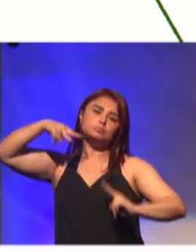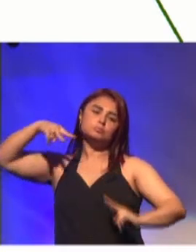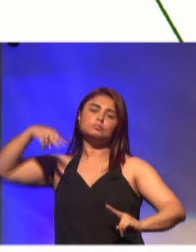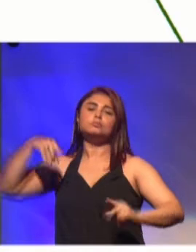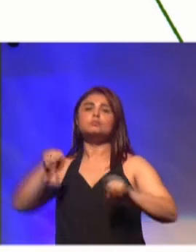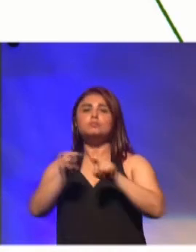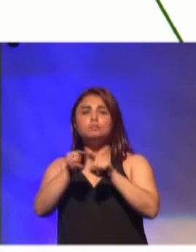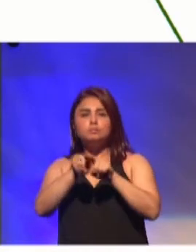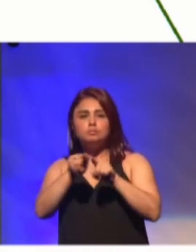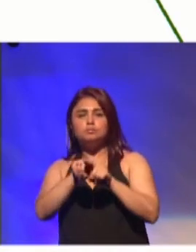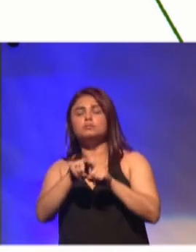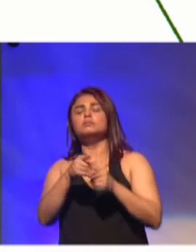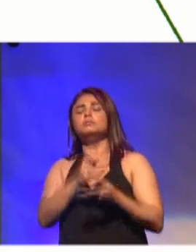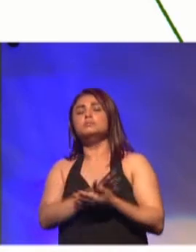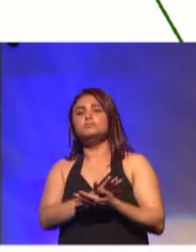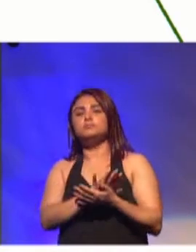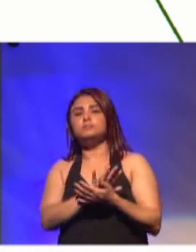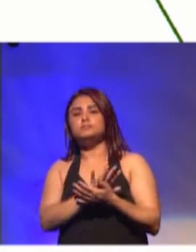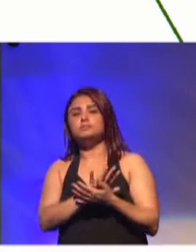são ativados.